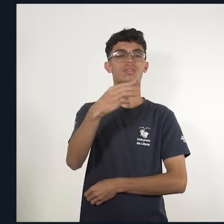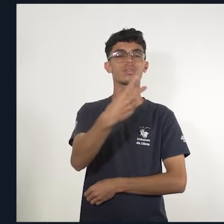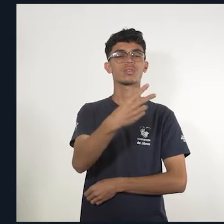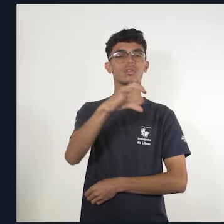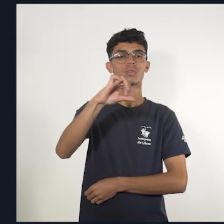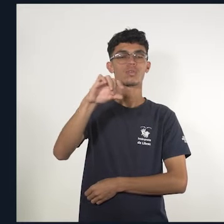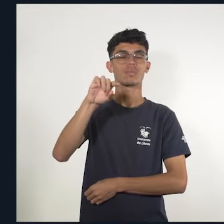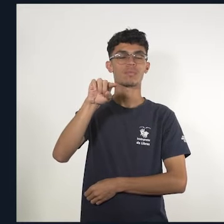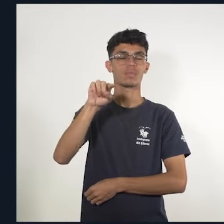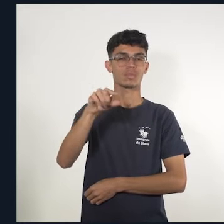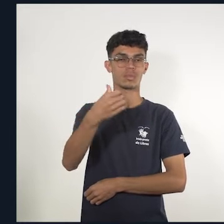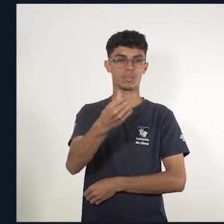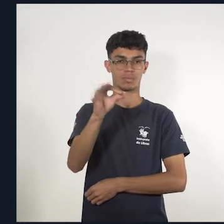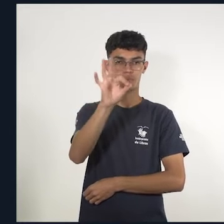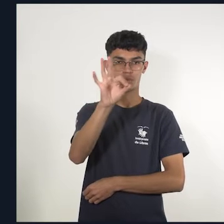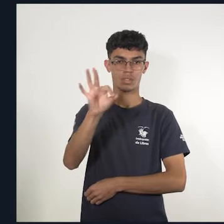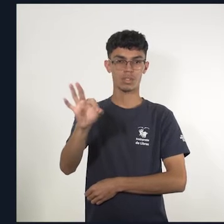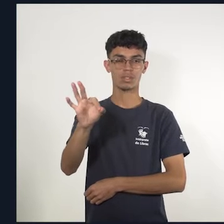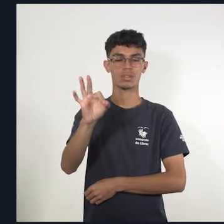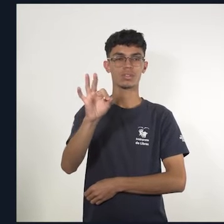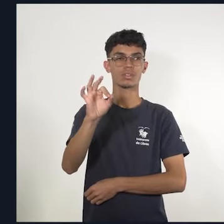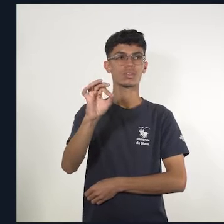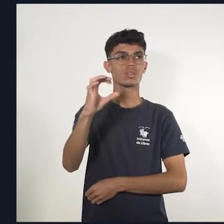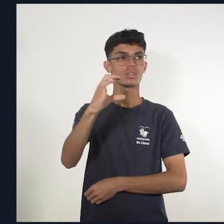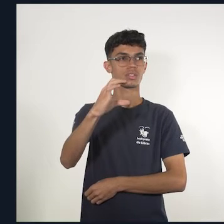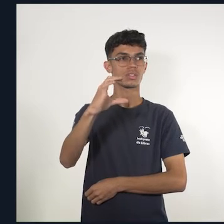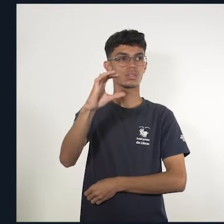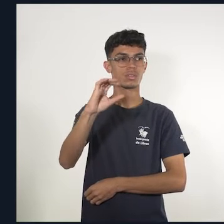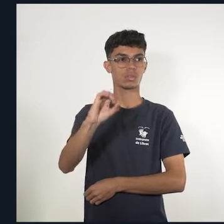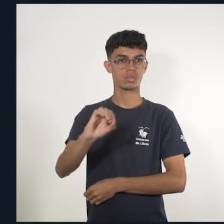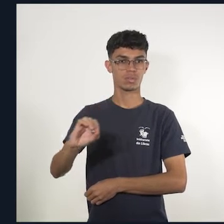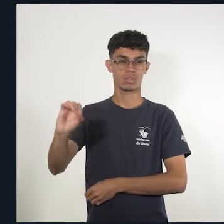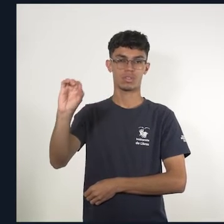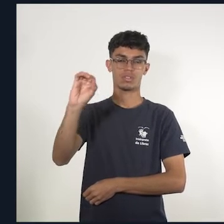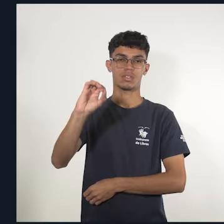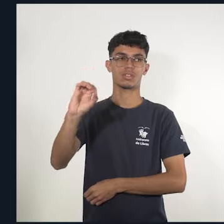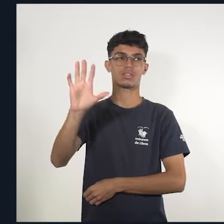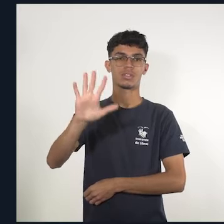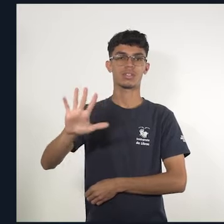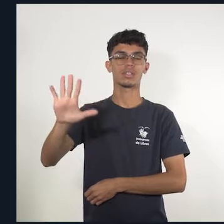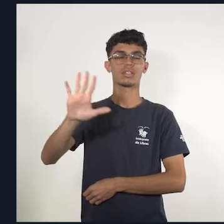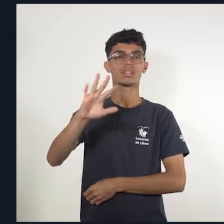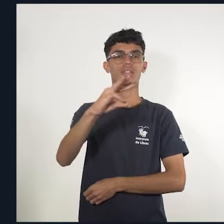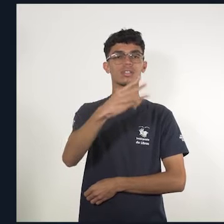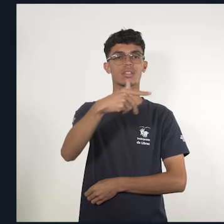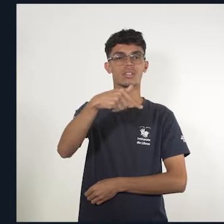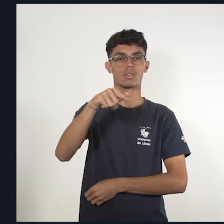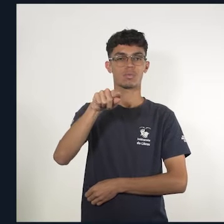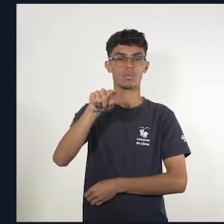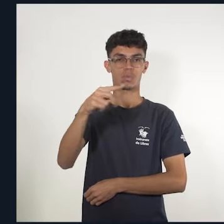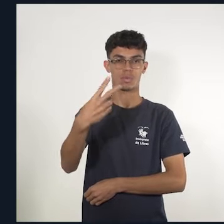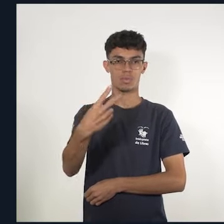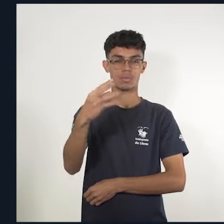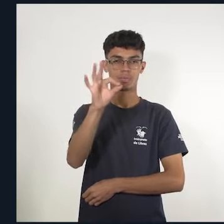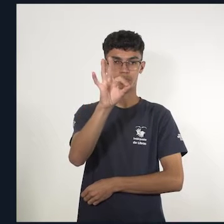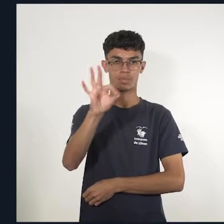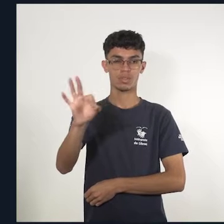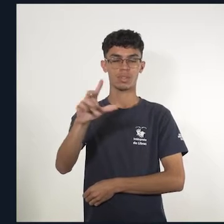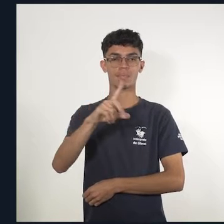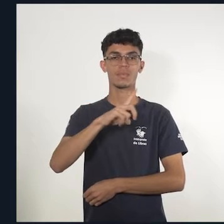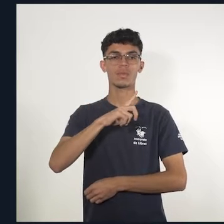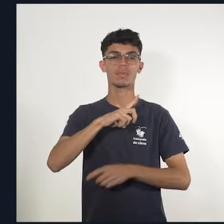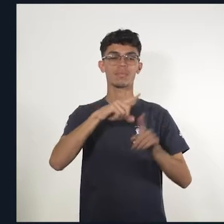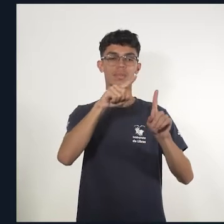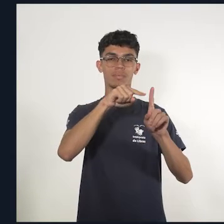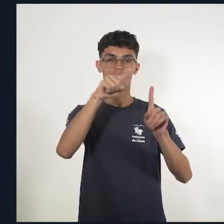de prevalência e, finalmente, centro-oeste com 27,2% de prevalência. Essa é a distribuição, né, da